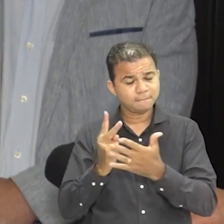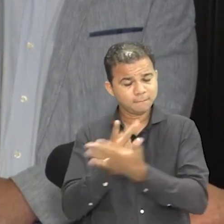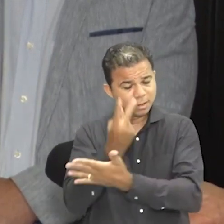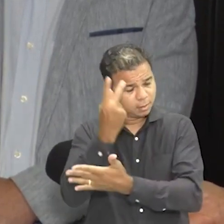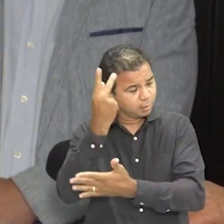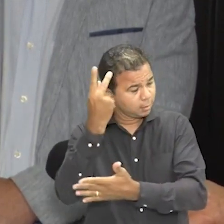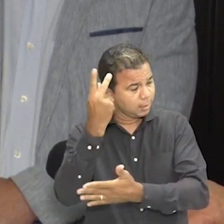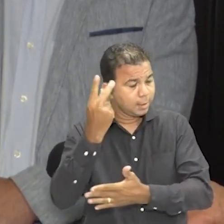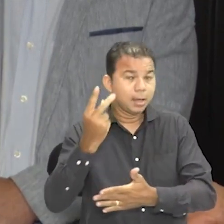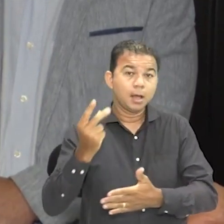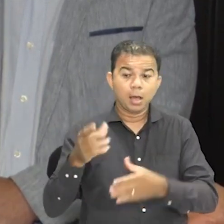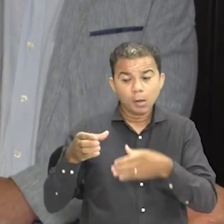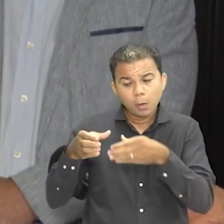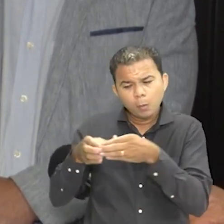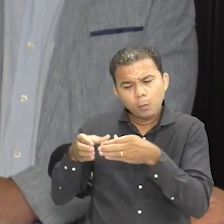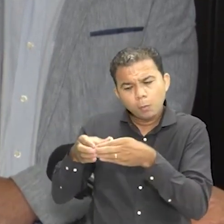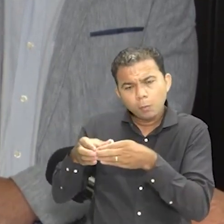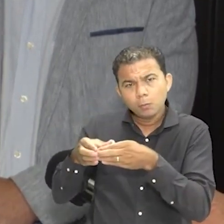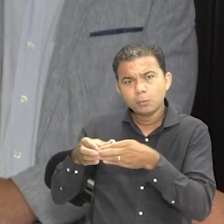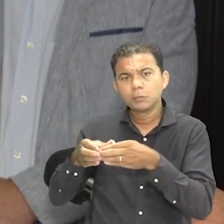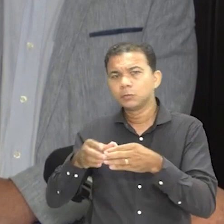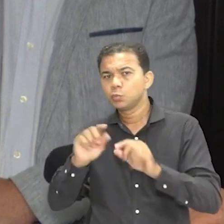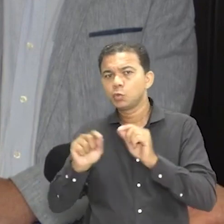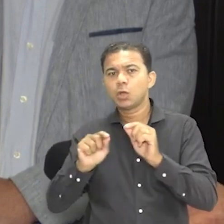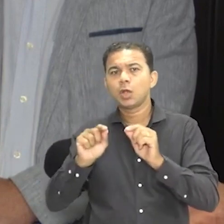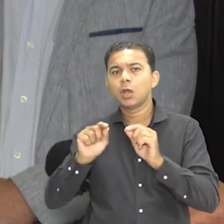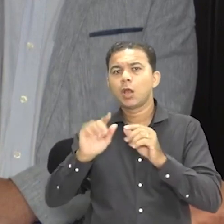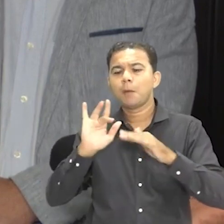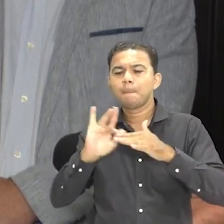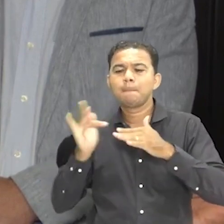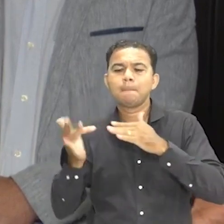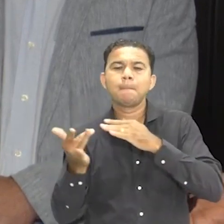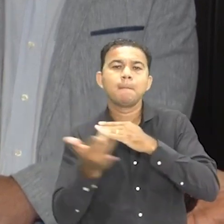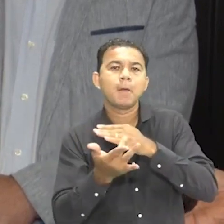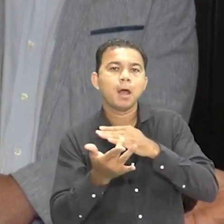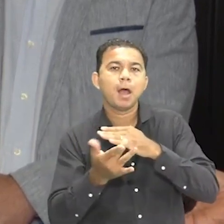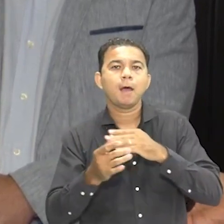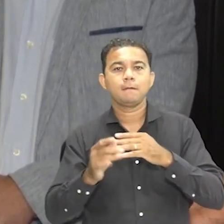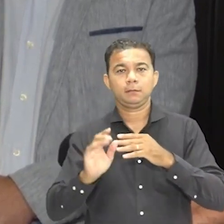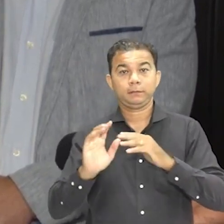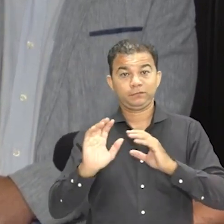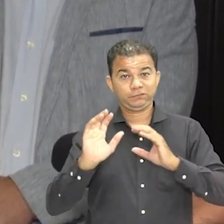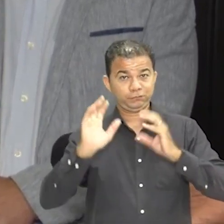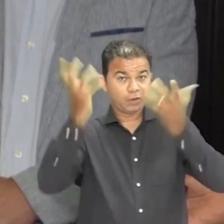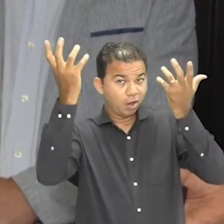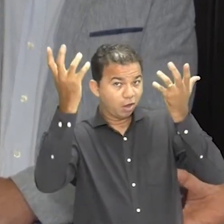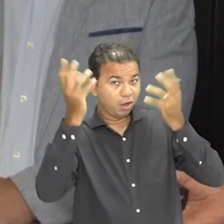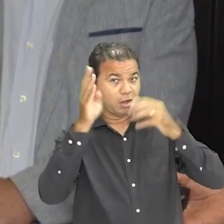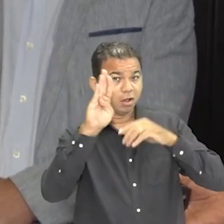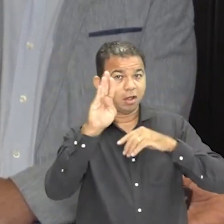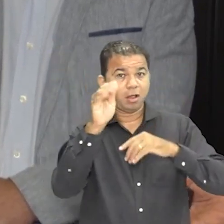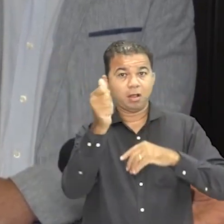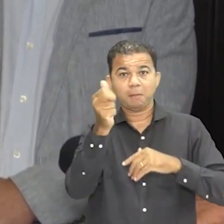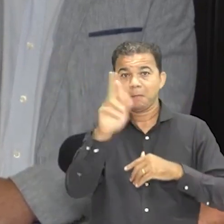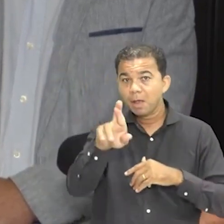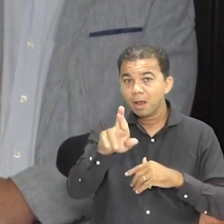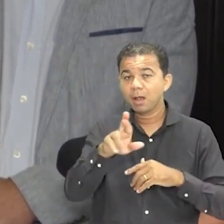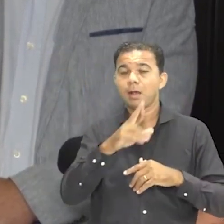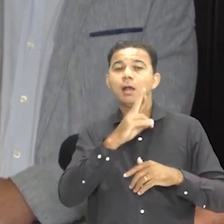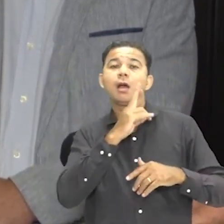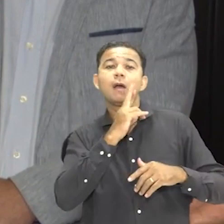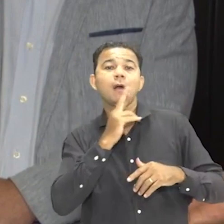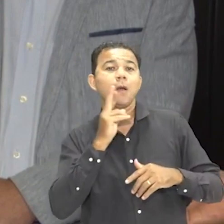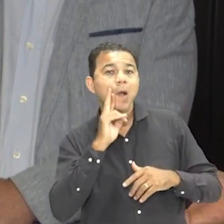até por falha de alguns poucos, porque nós vimos circular pelas redes sociais festas, em bares,